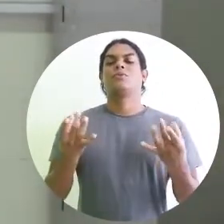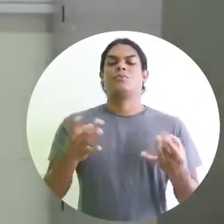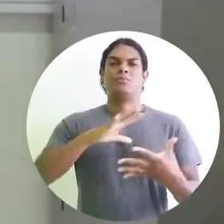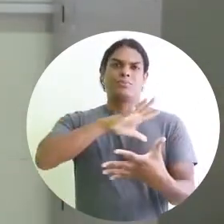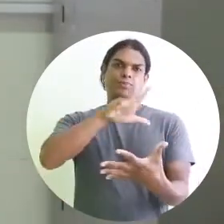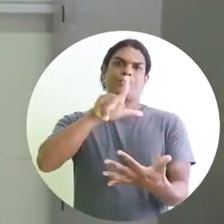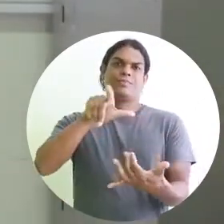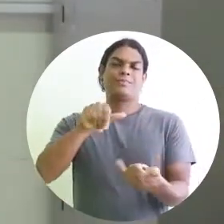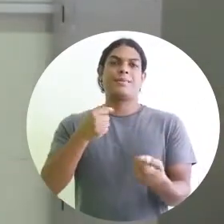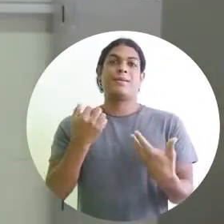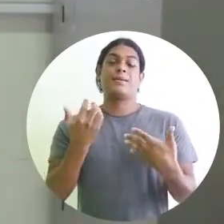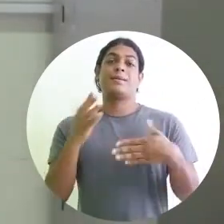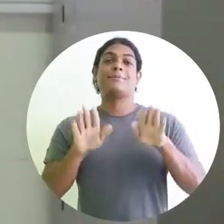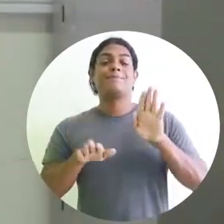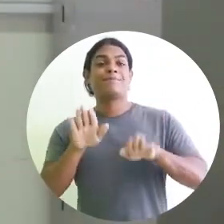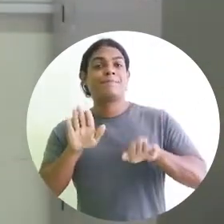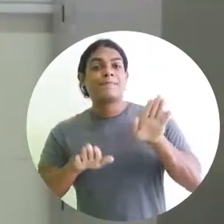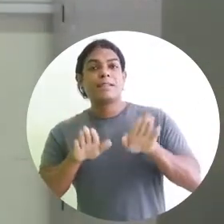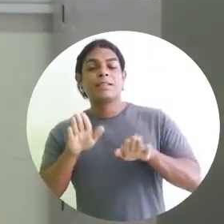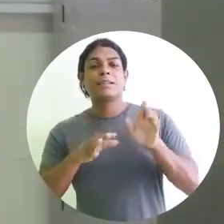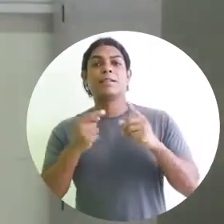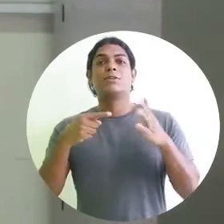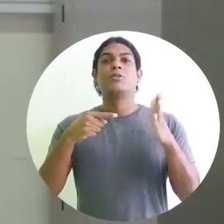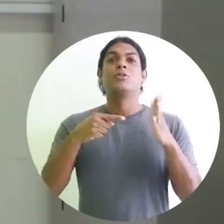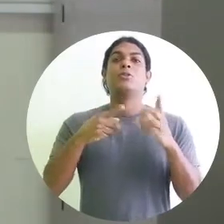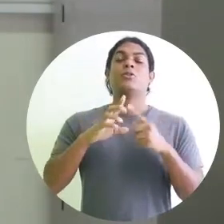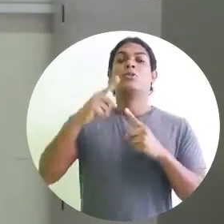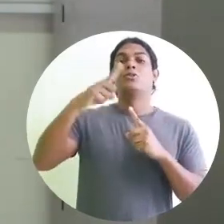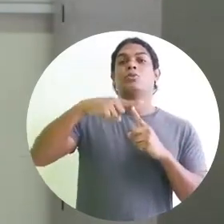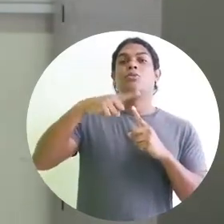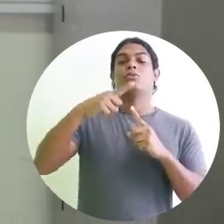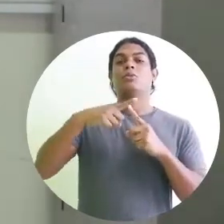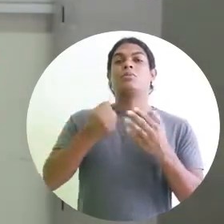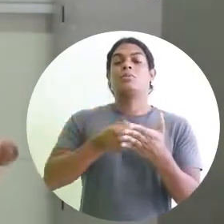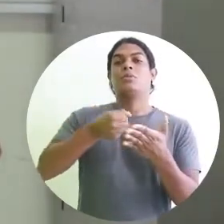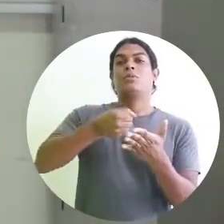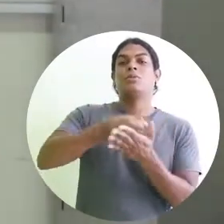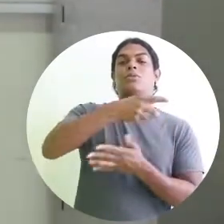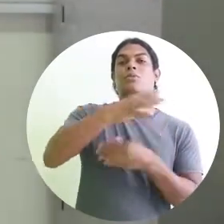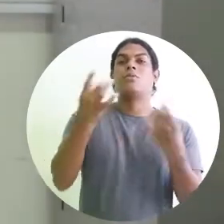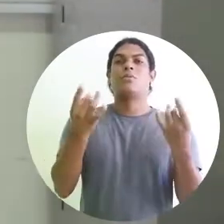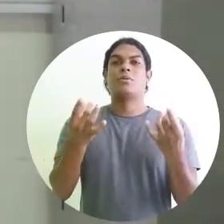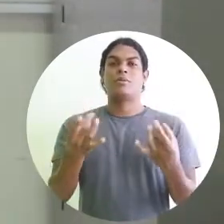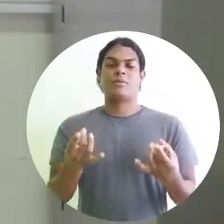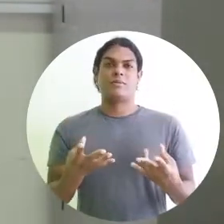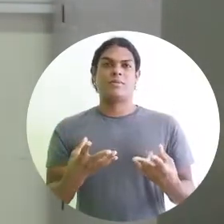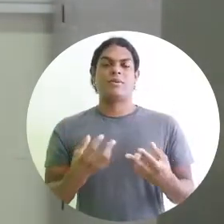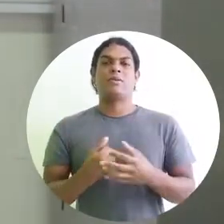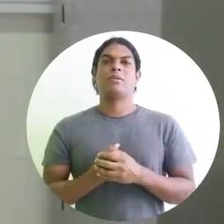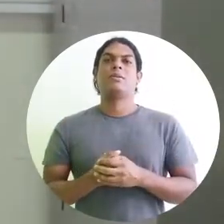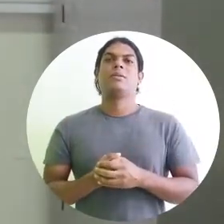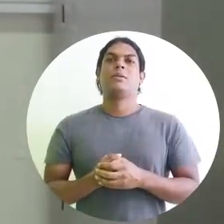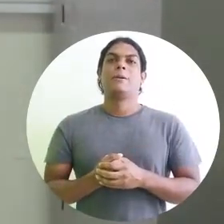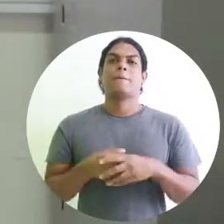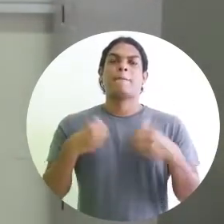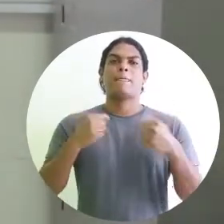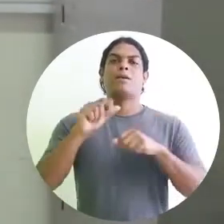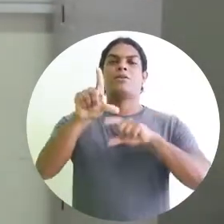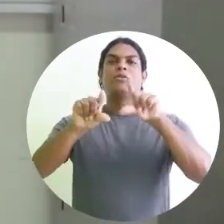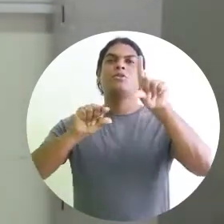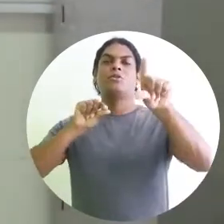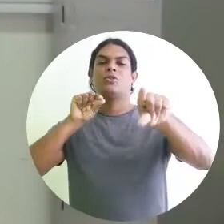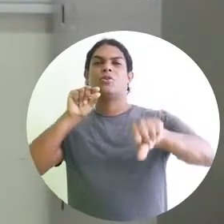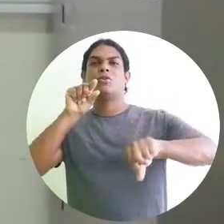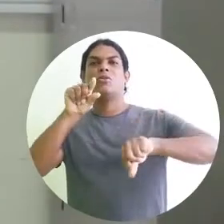Dependendo da confiabilidade na operação de compra e venda entre o exportador e o importador, podem ser escolhidas